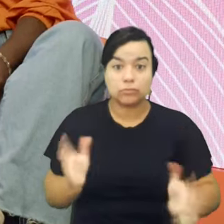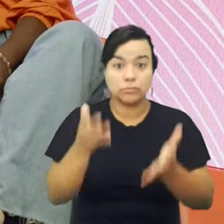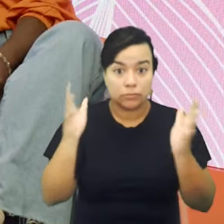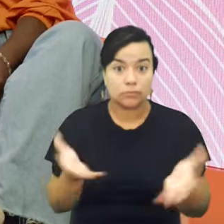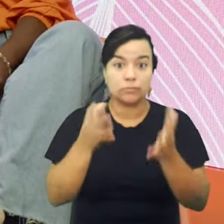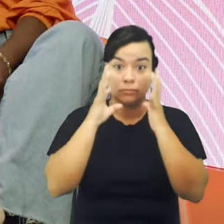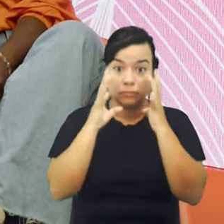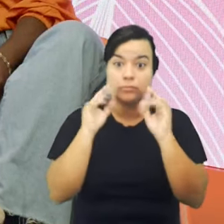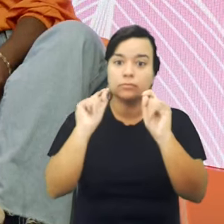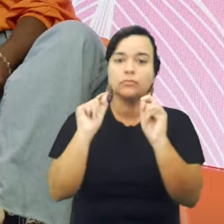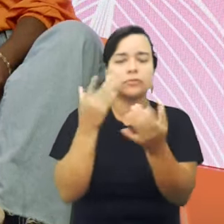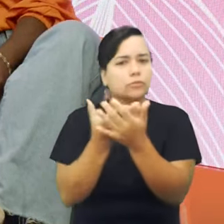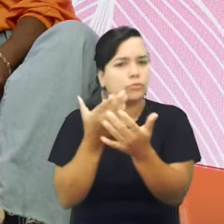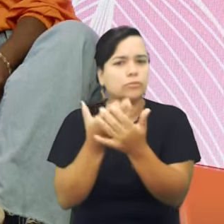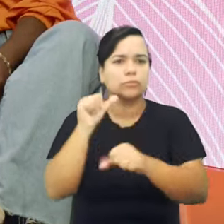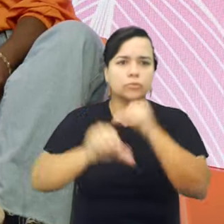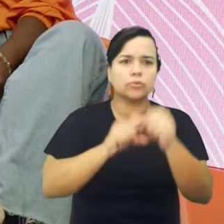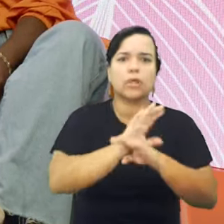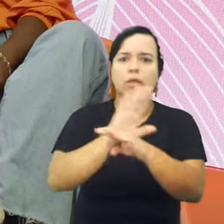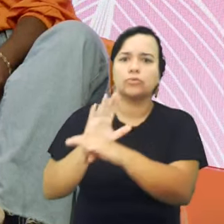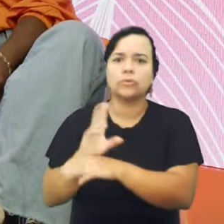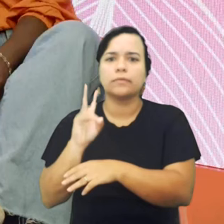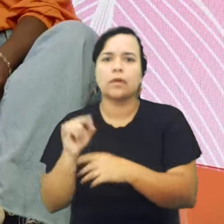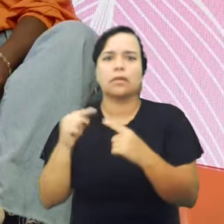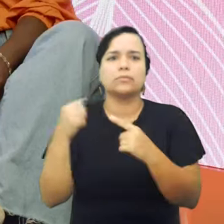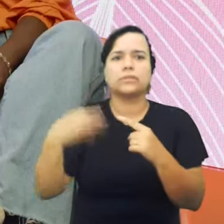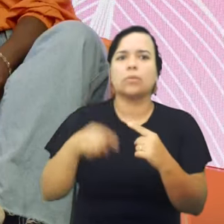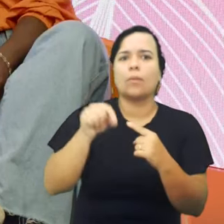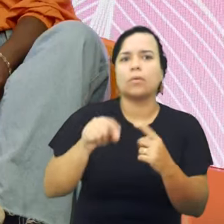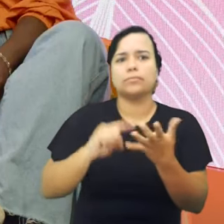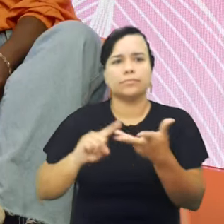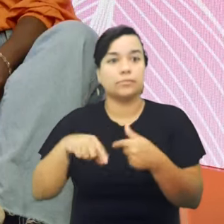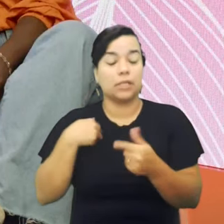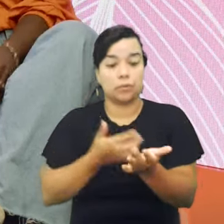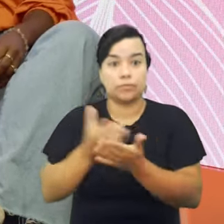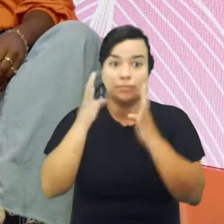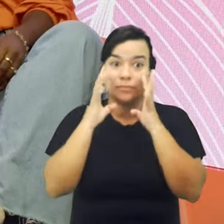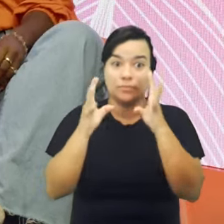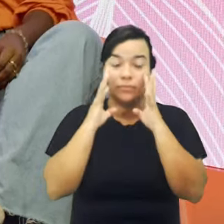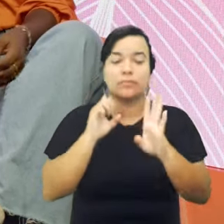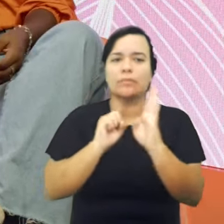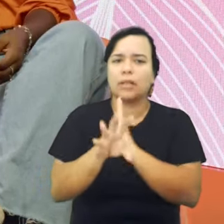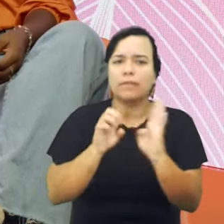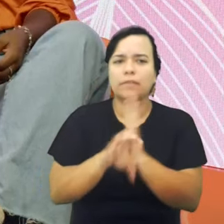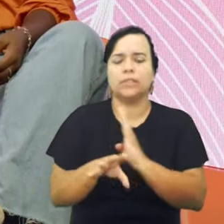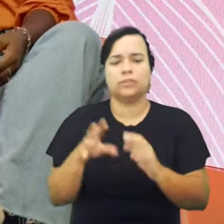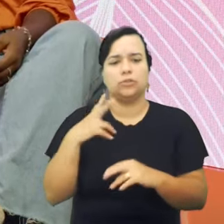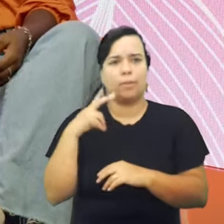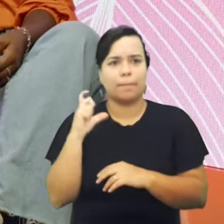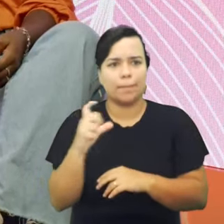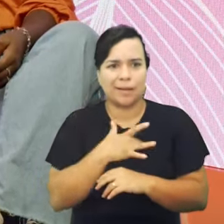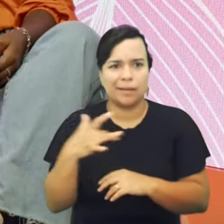todas, fazendo estudo de que vamos mudar as pessoas, não vamos, vamos manter certeza, não vamos. Eu comecei a entender benefícios como plano de saúde, vale